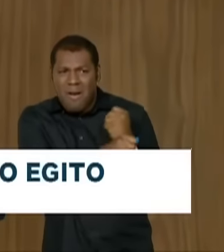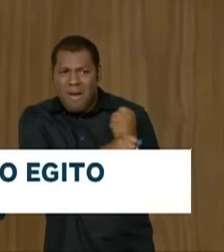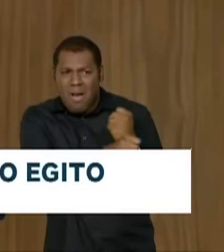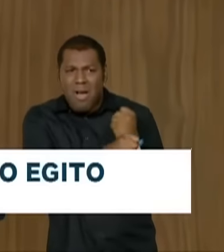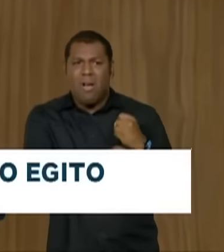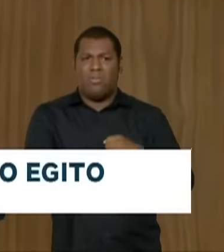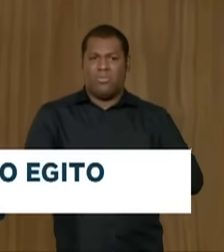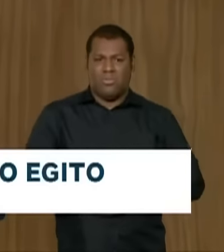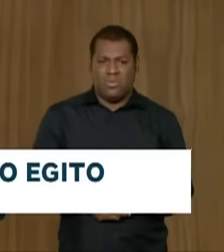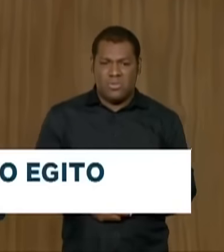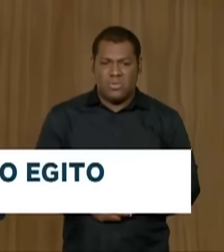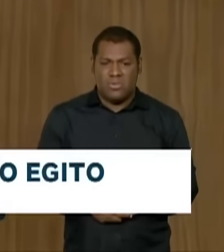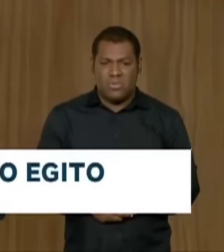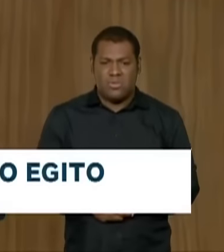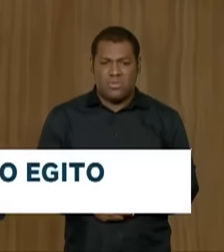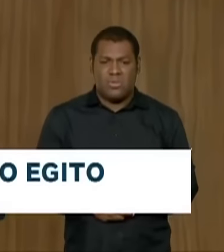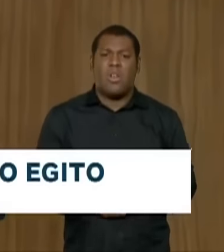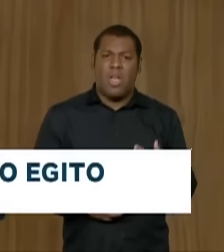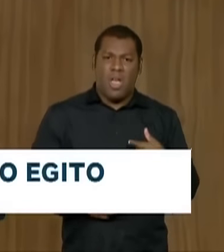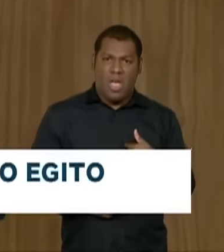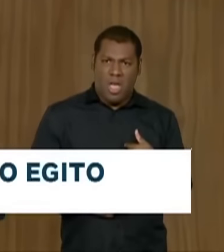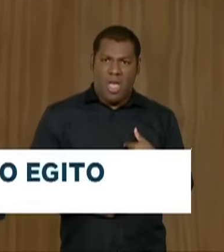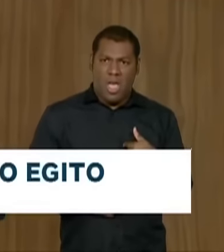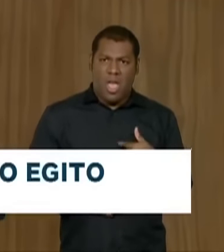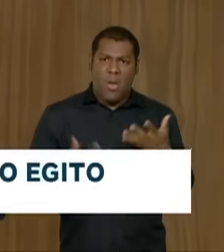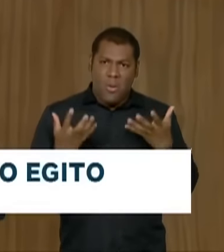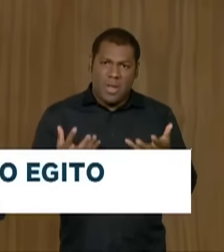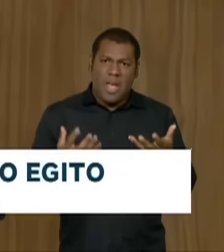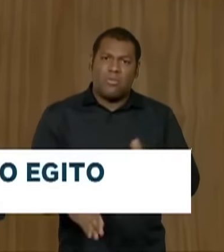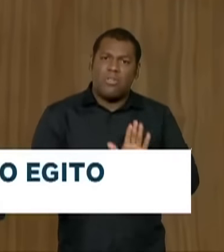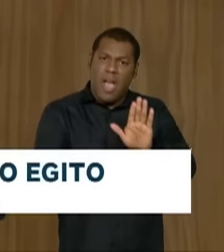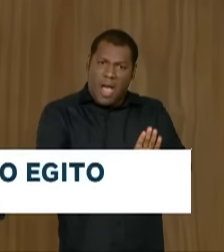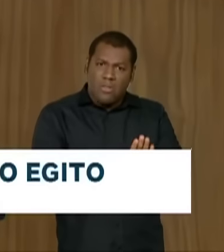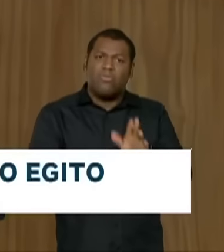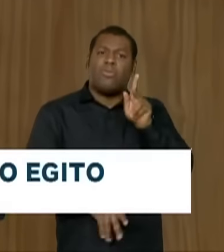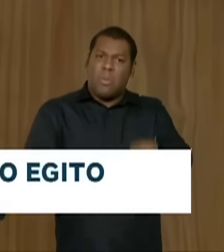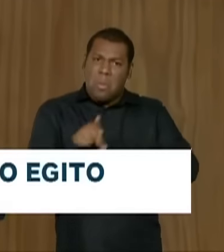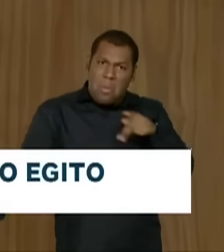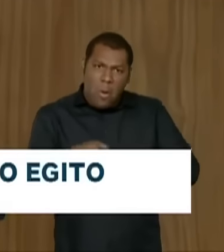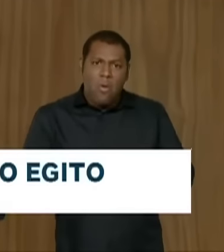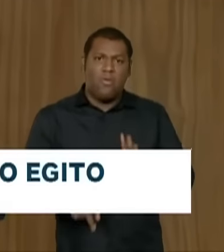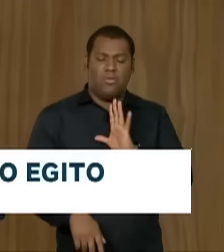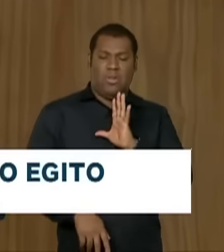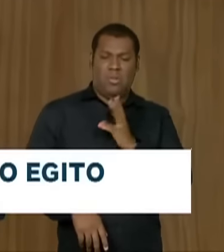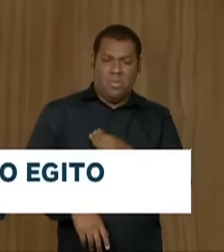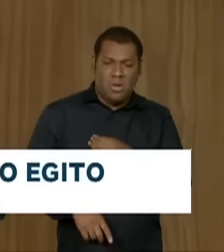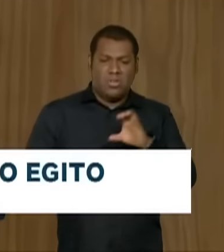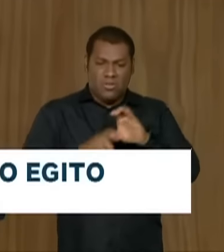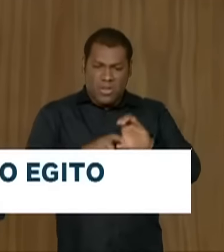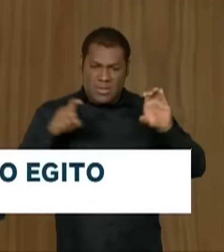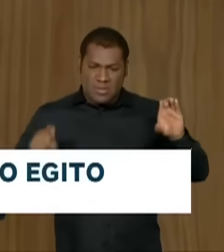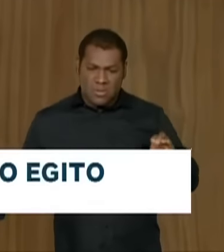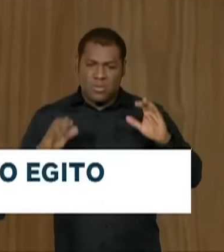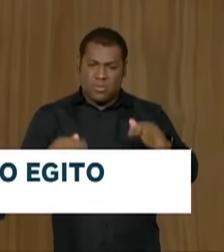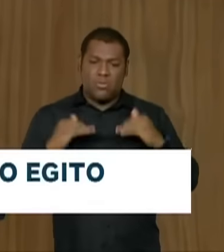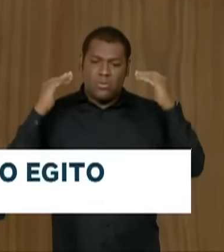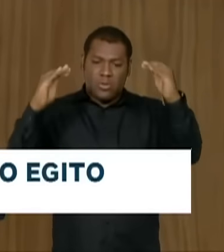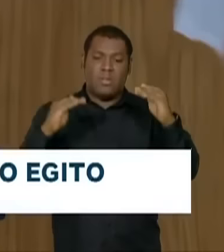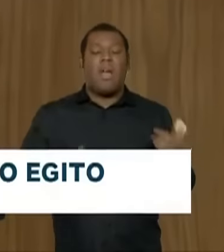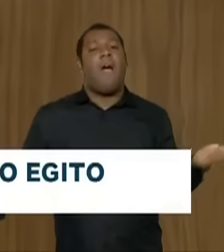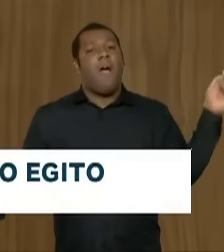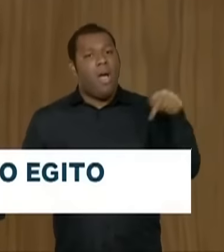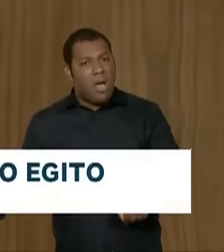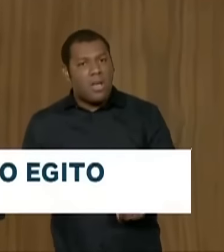defendo a necessidade do povo palestino ter seu território livre e soberano. E vem aqui